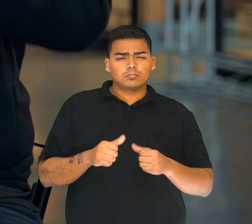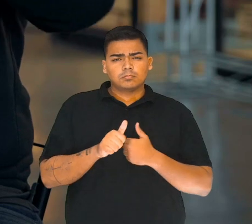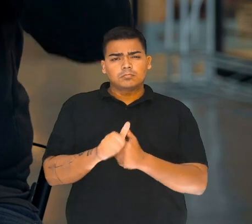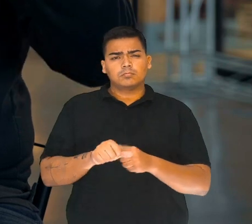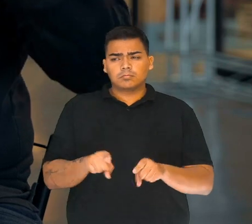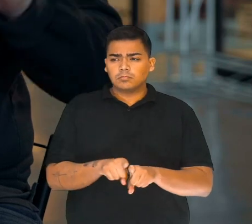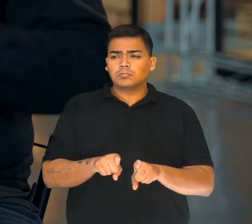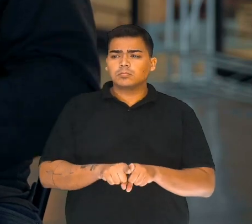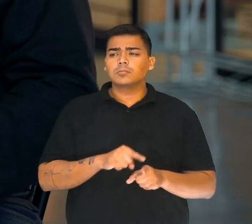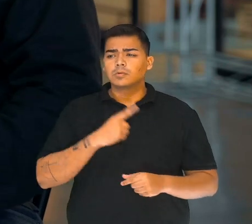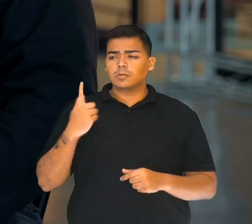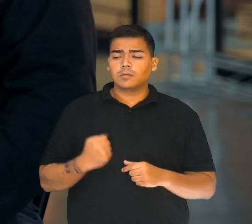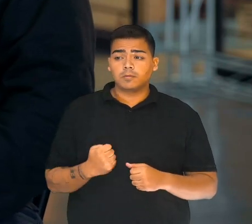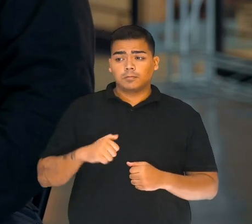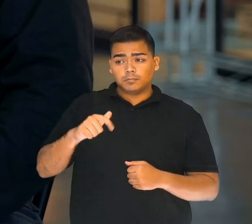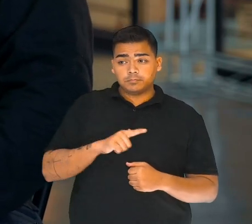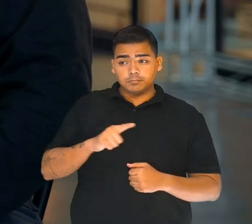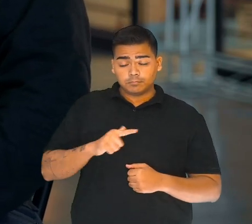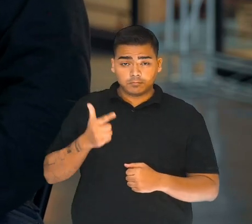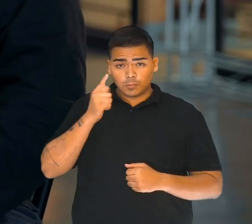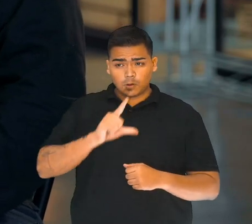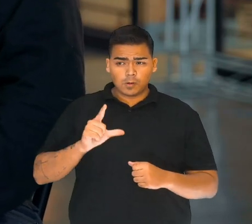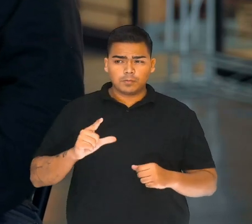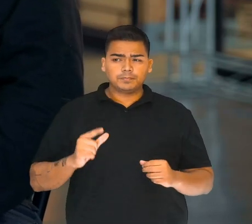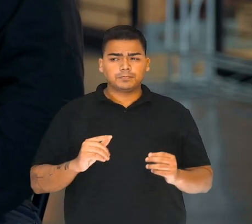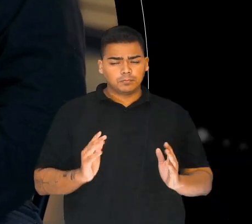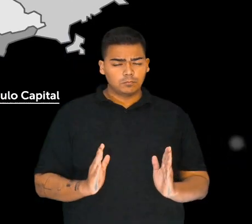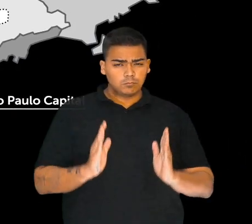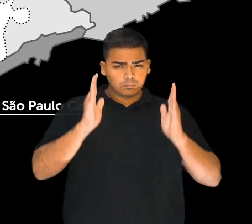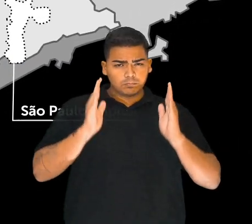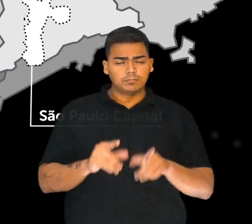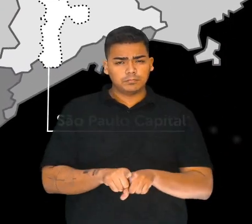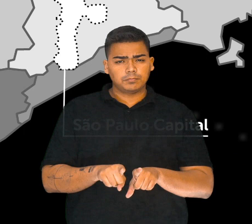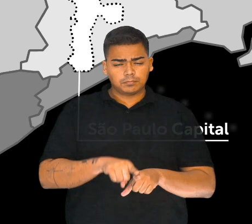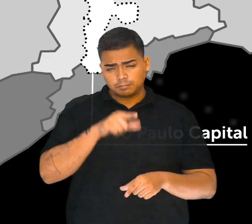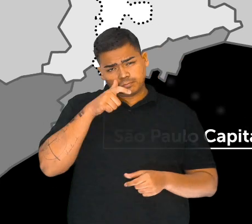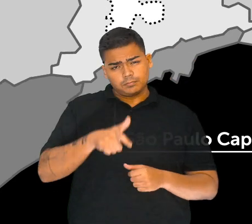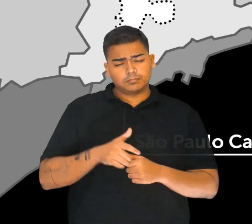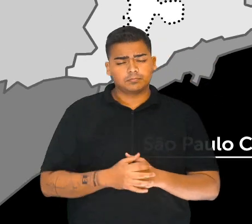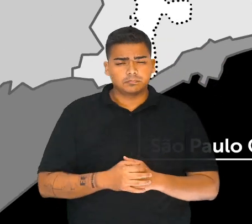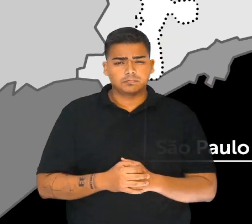e a gente vai indo para o interior e vai vendo polos surgindo e verticalizados, que é muito interessante.